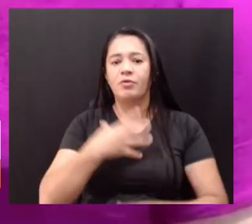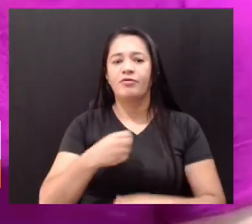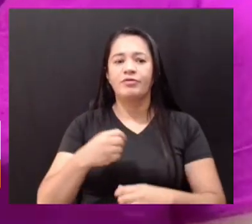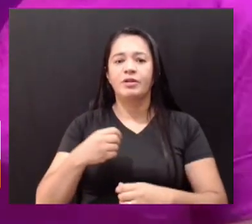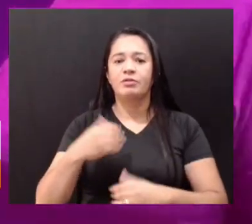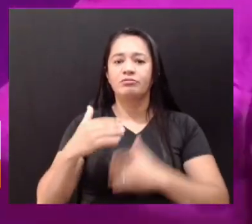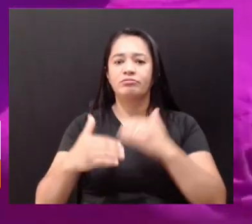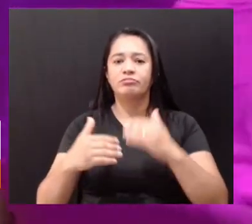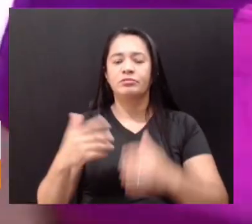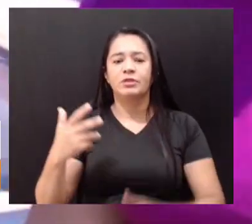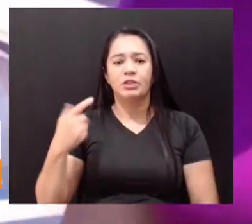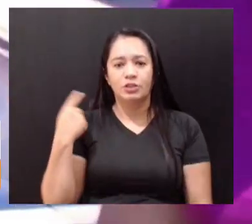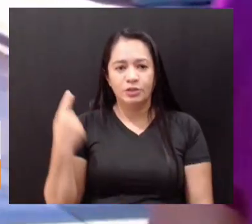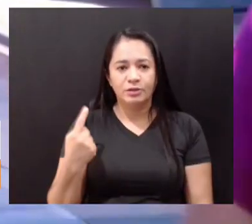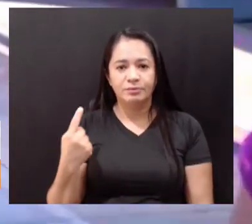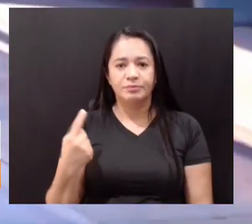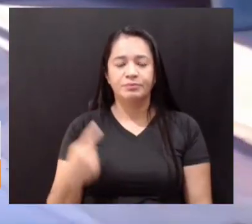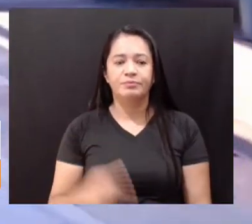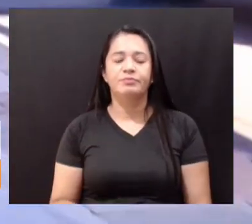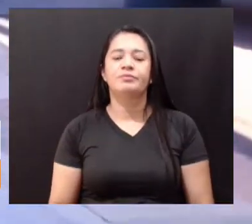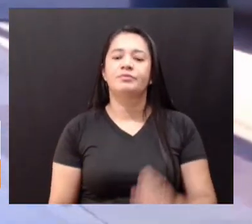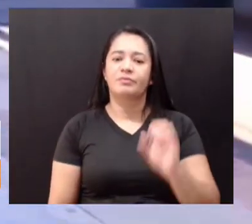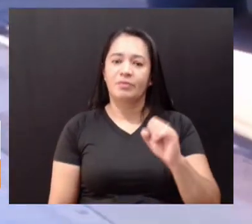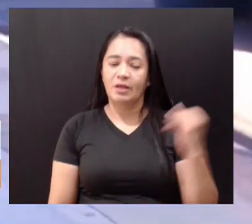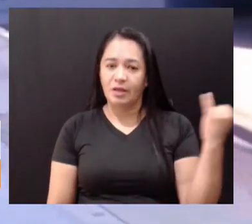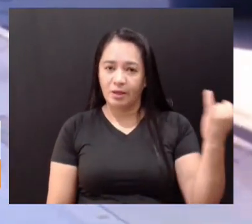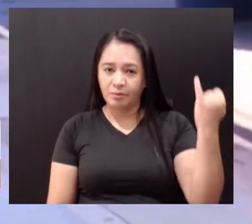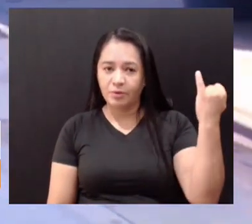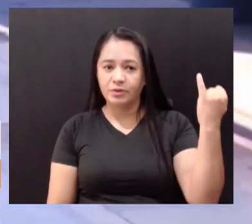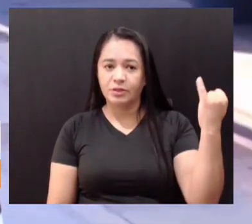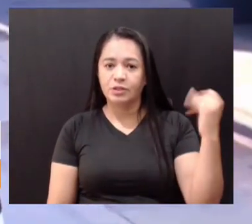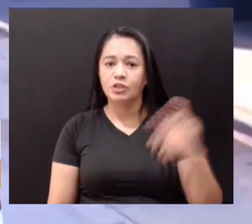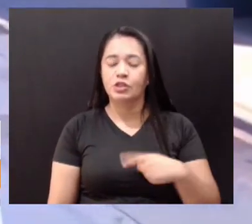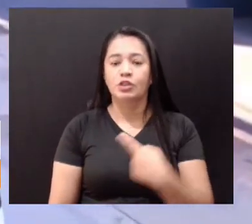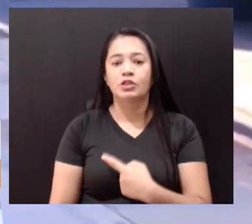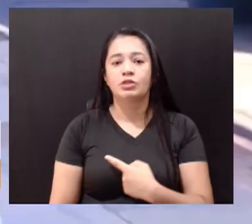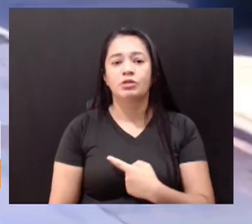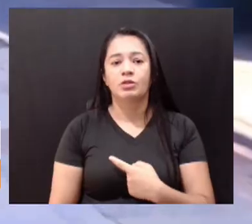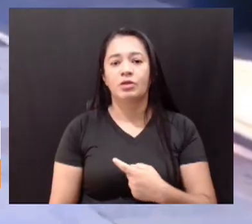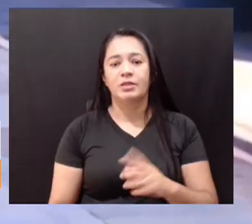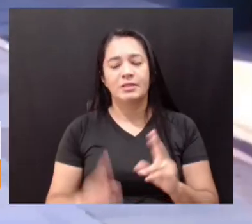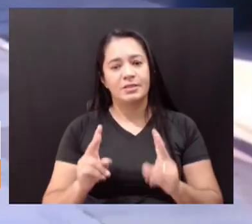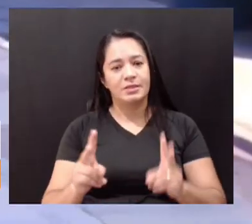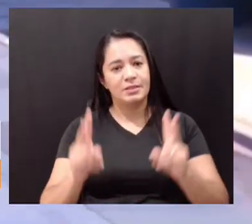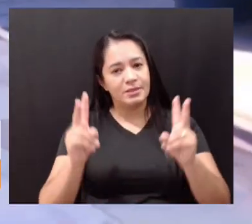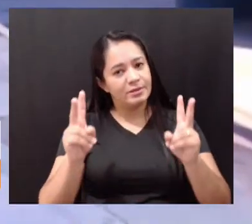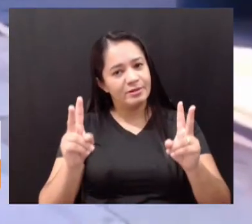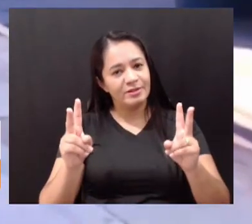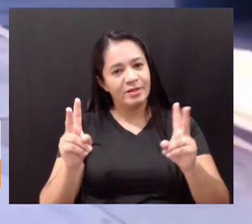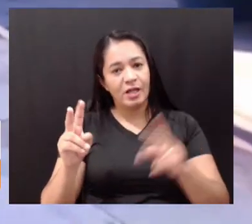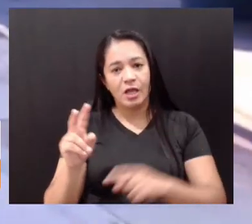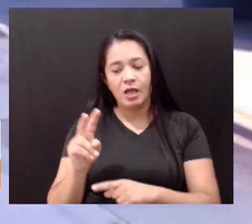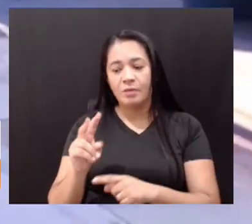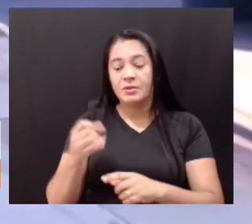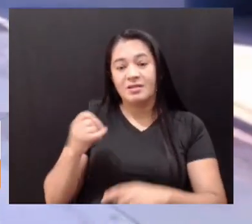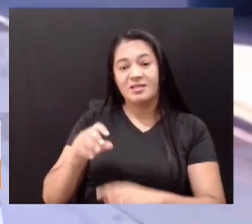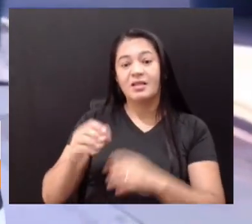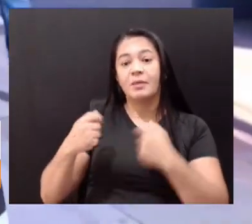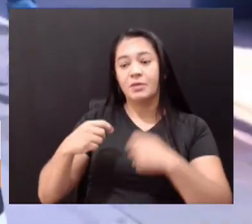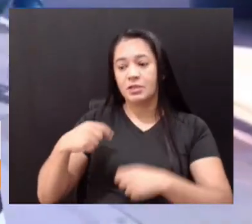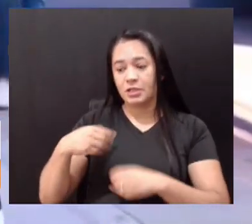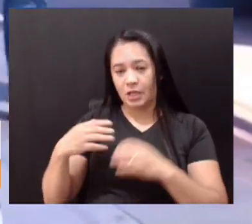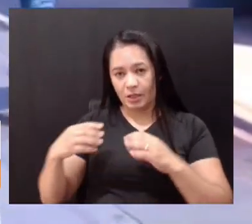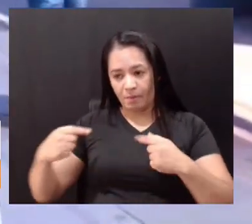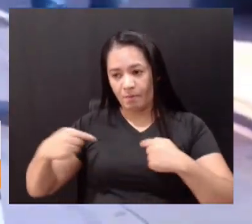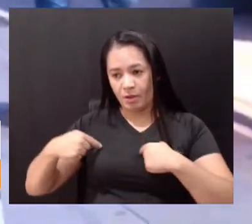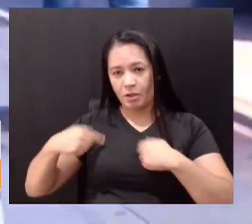própria? Sim, é muito importante para eles e a gente está sempre na retaguarda, né? Se precisar, estamos sempre por perto.